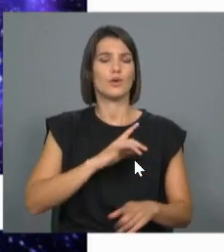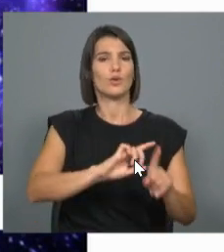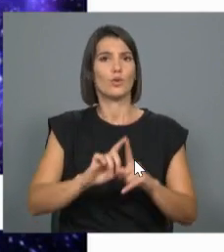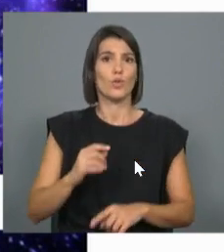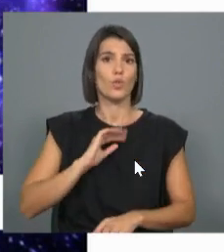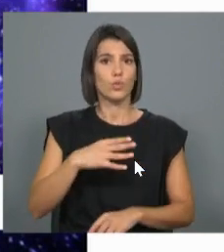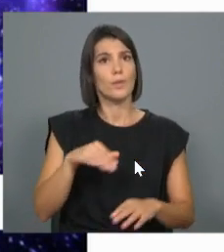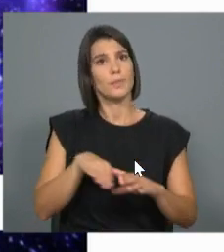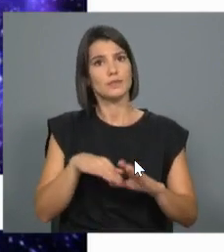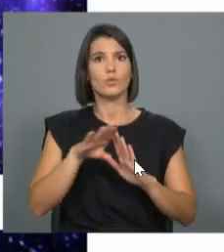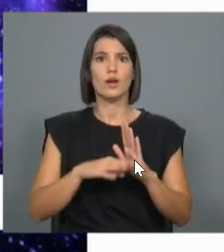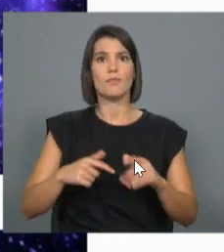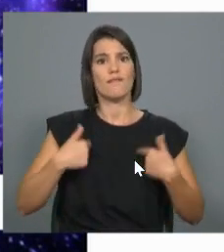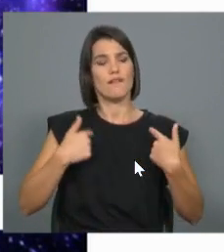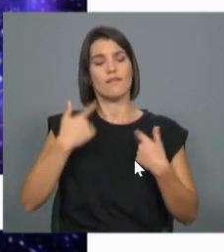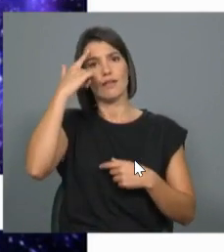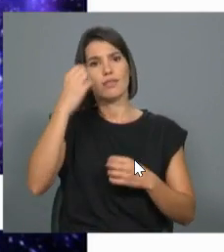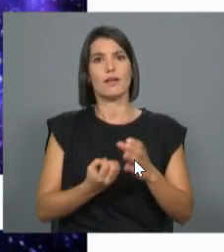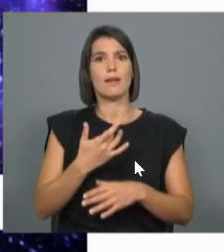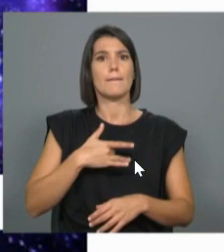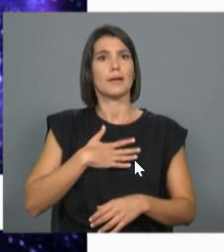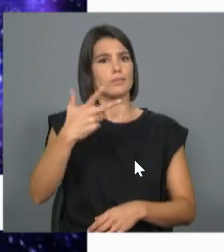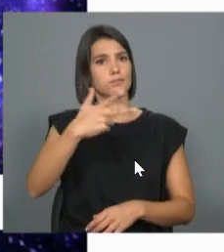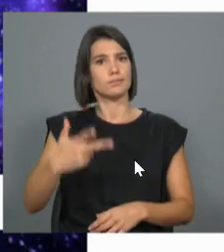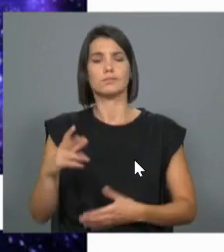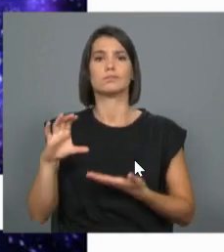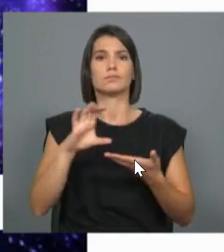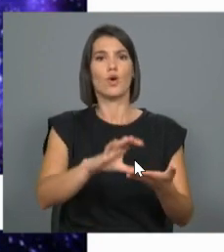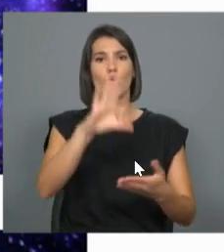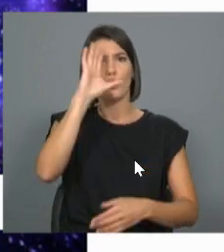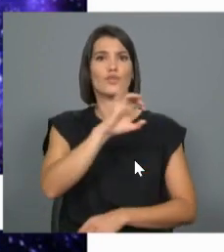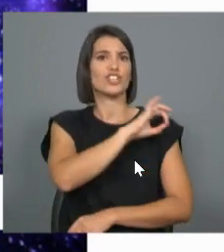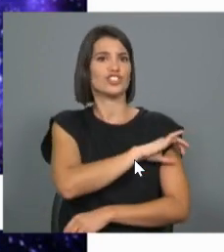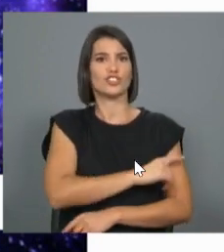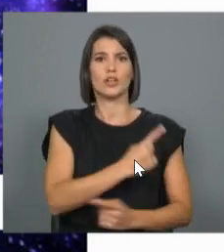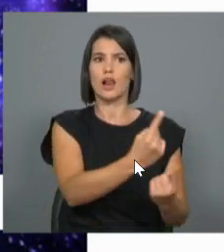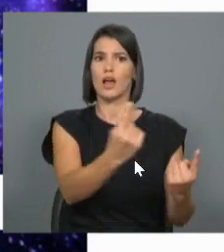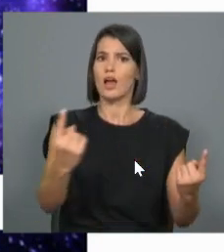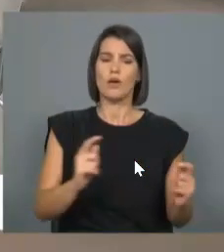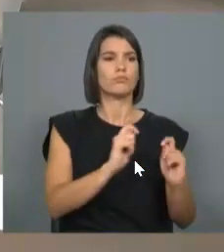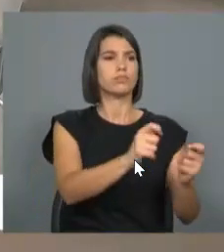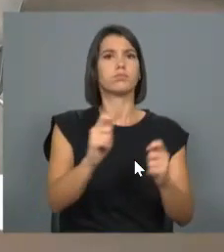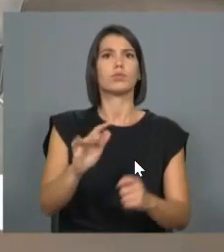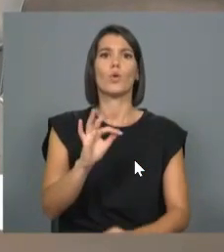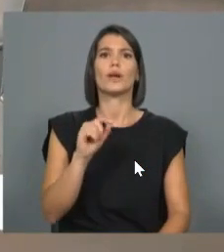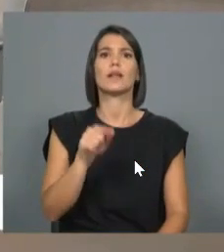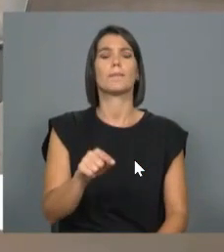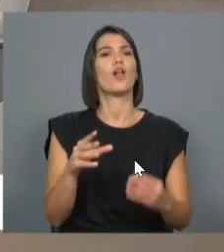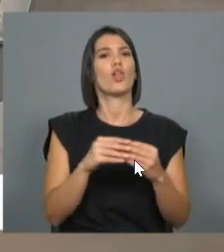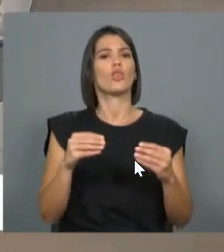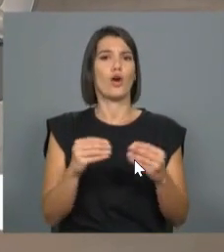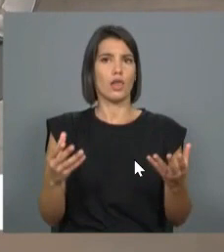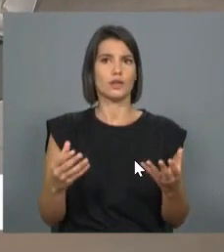para participar num programa de empreendedorismo totalmente financiado pelo governo chileno a fundo perdido. Cada um de nós era atribuído 40 mil dólares e eu